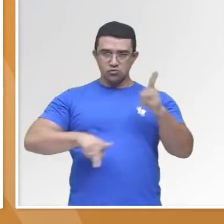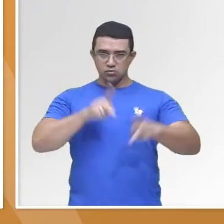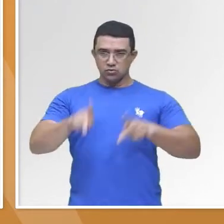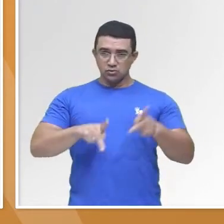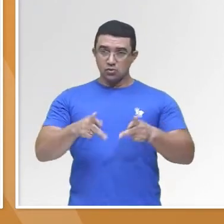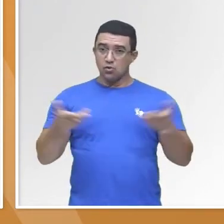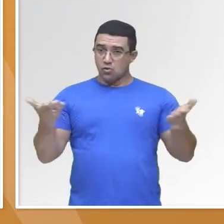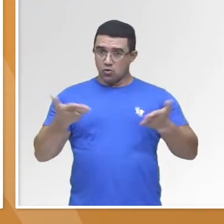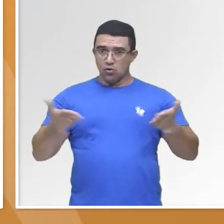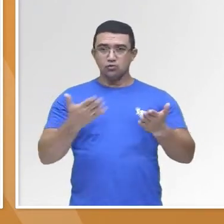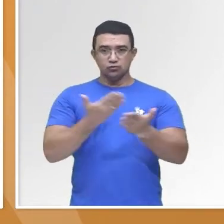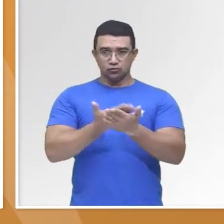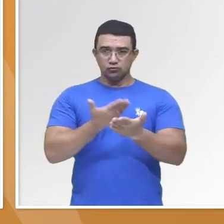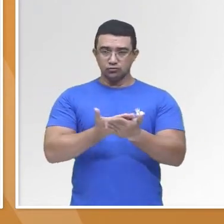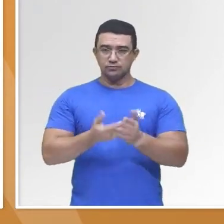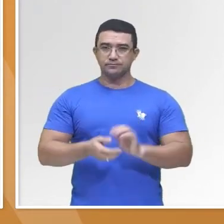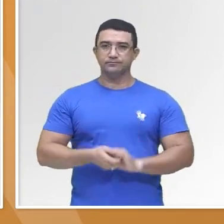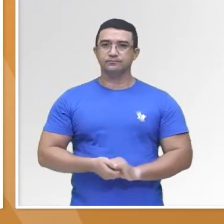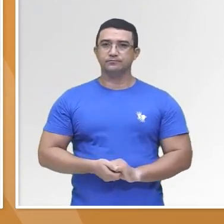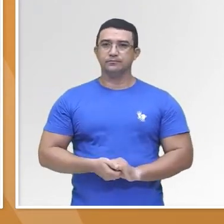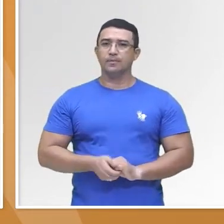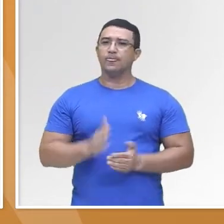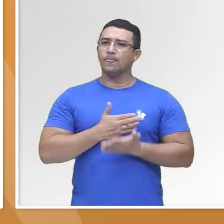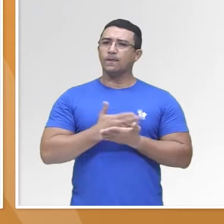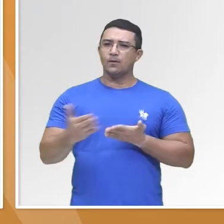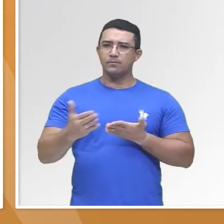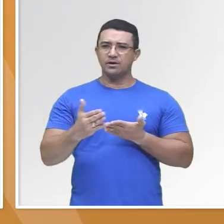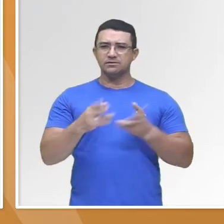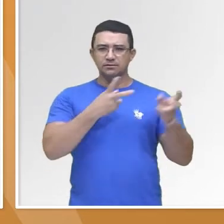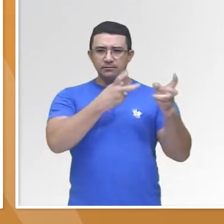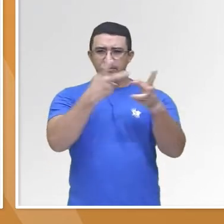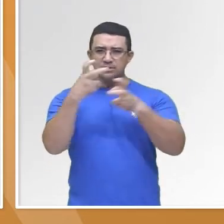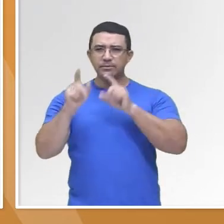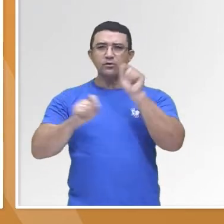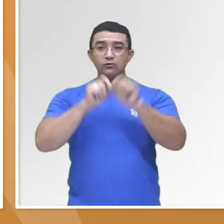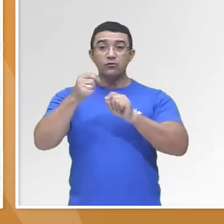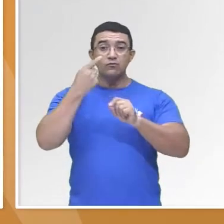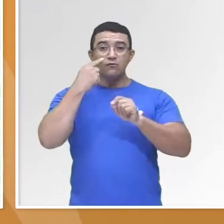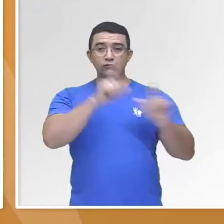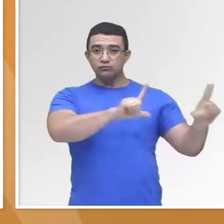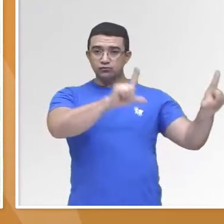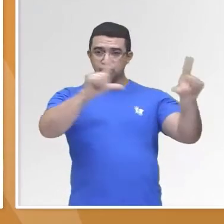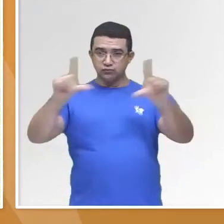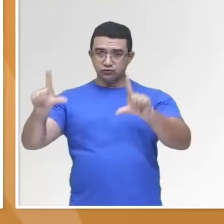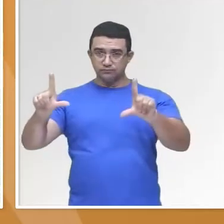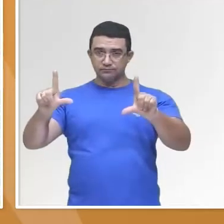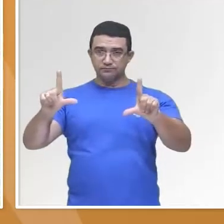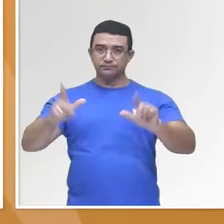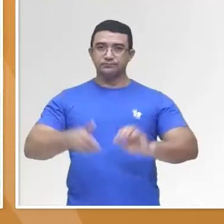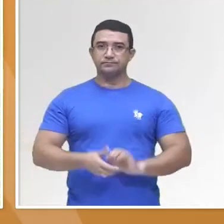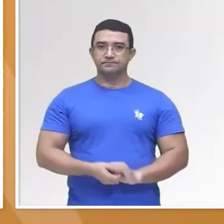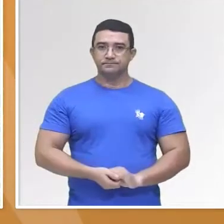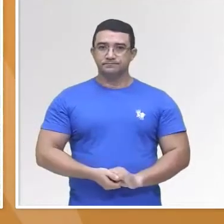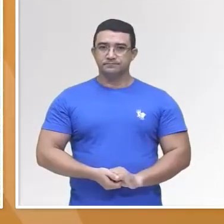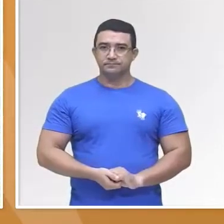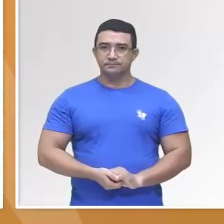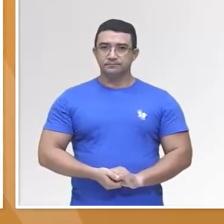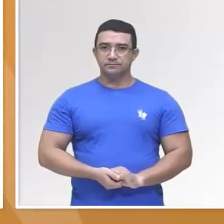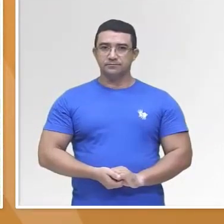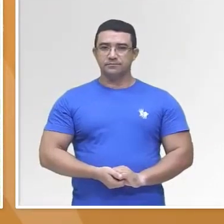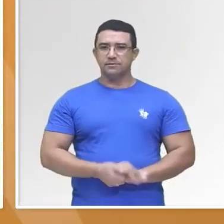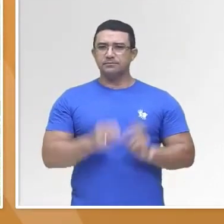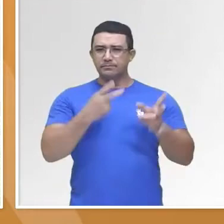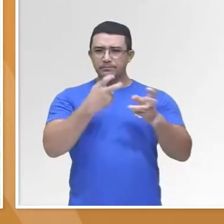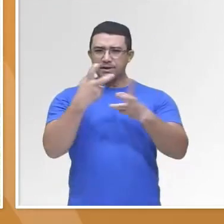estudar na aula de hoje. Nós vamos começar observando algumas imagens, tá? Para a gente